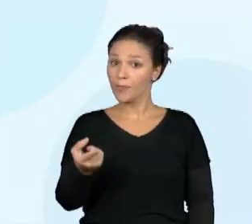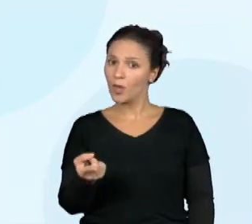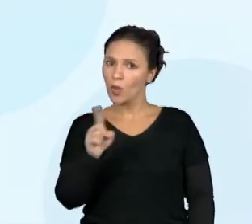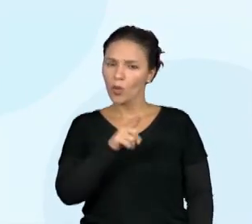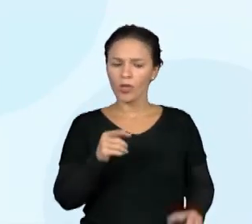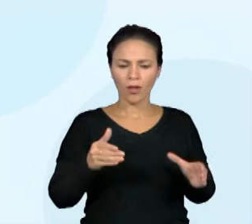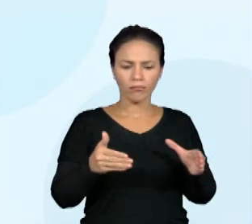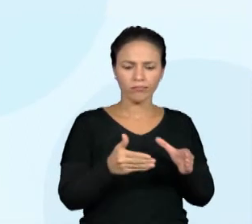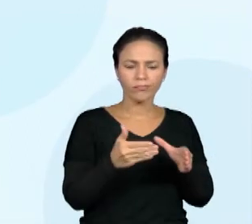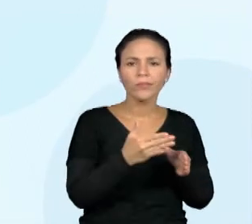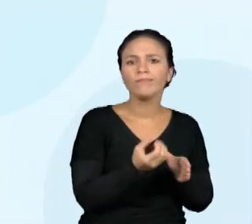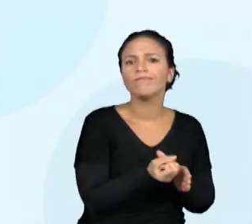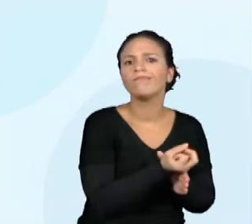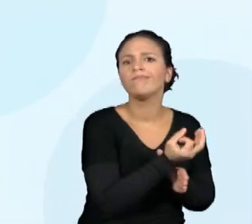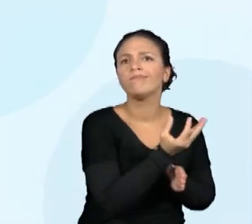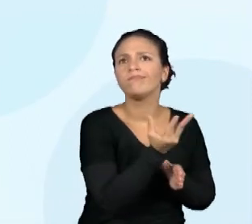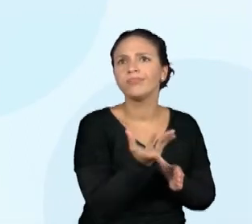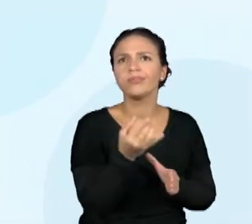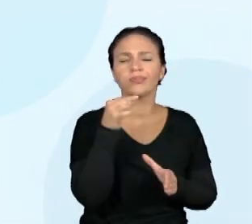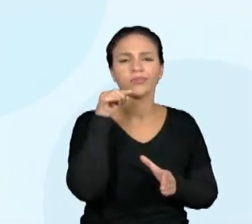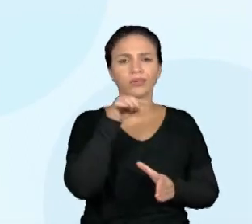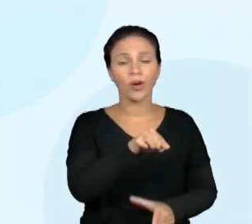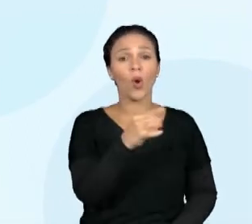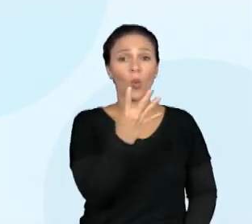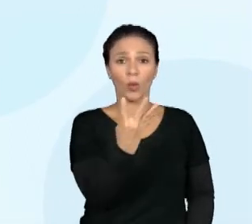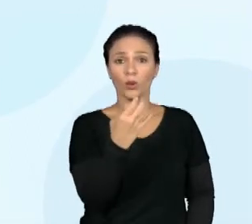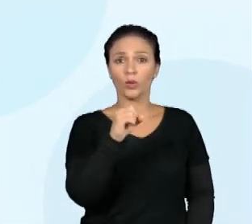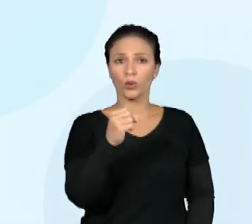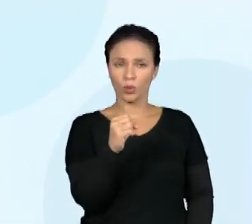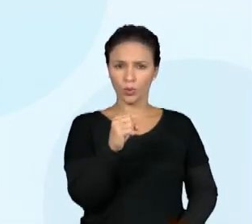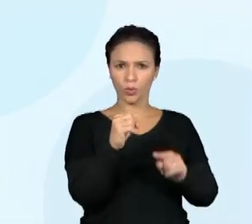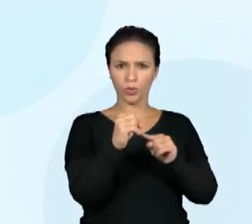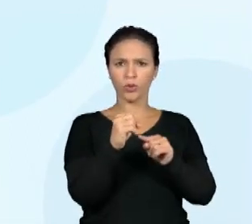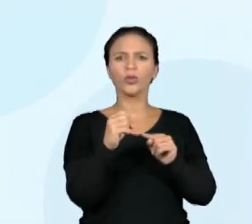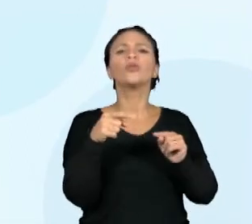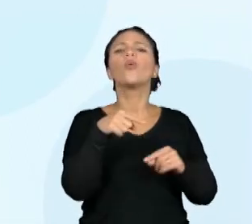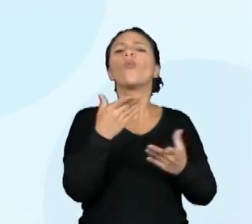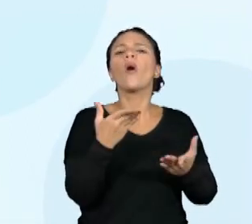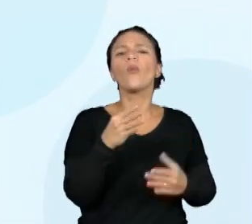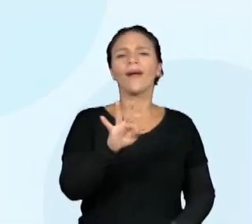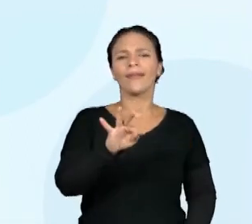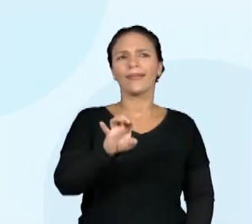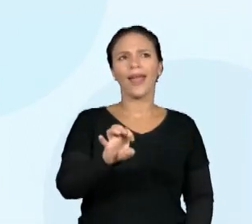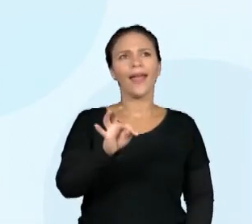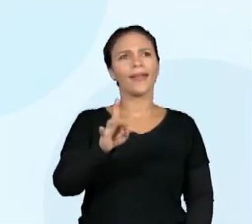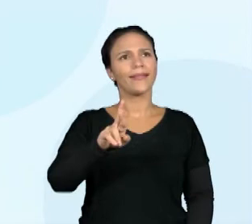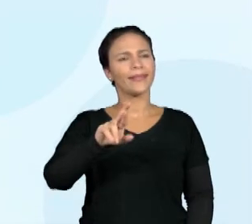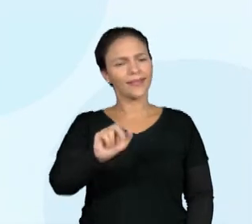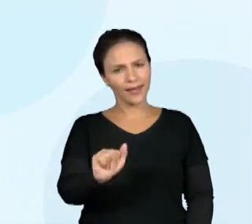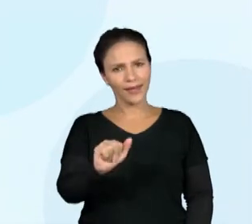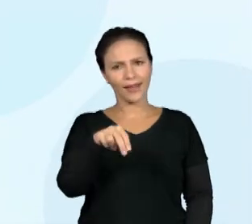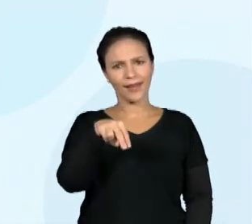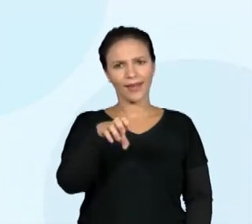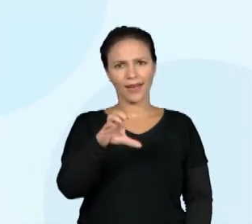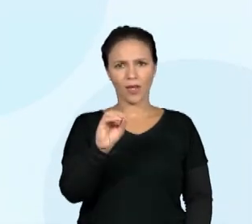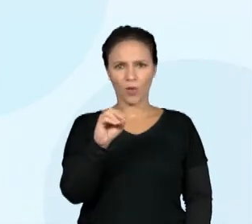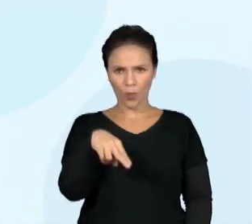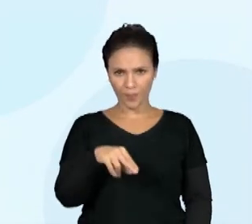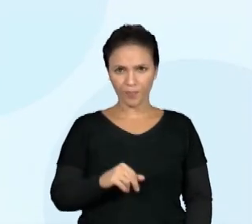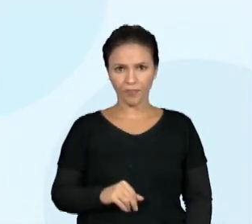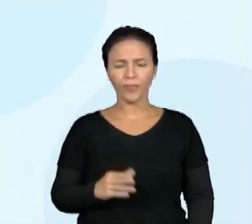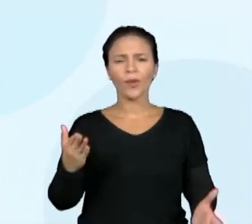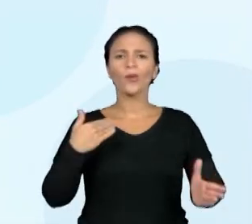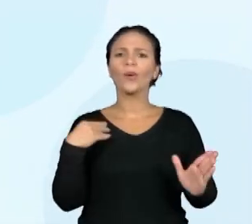do tipo tetraneon. Quantos peixes havia ao todo no aquário? Então, né, existem